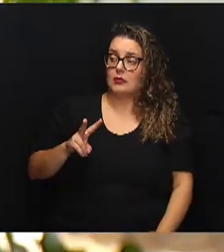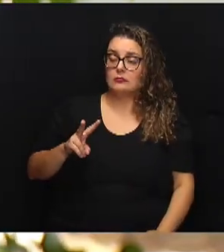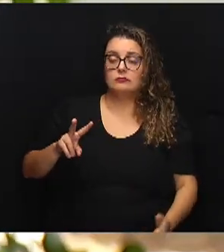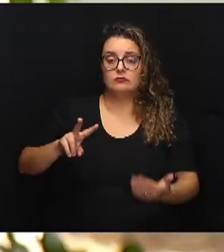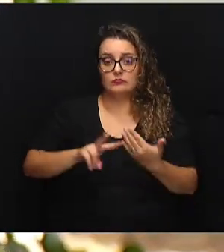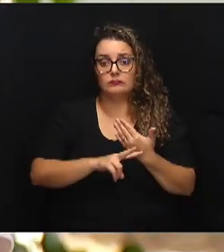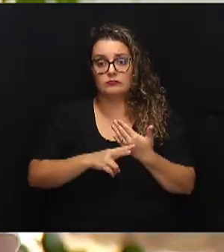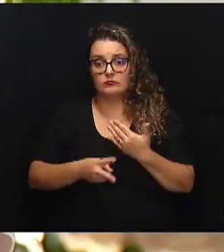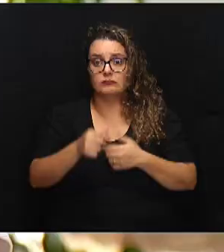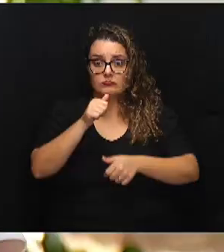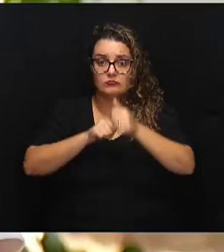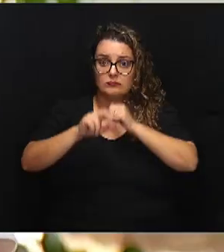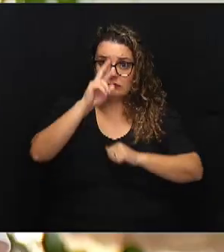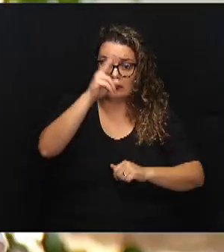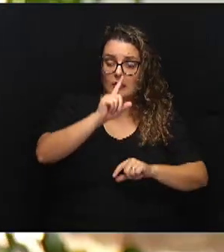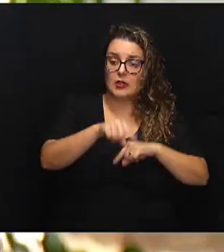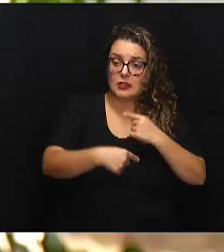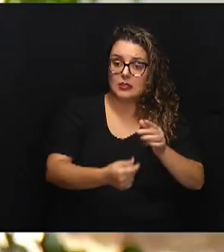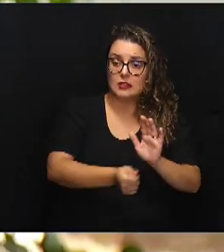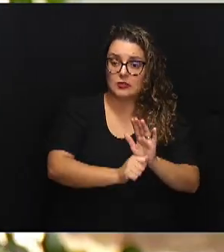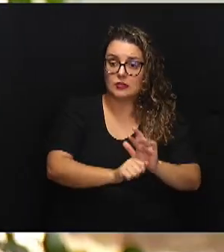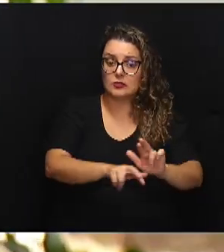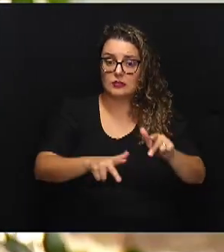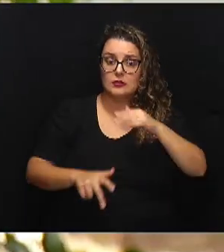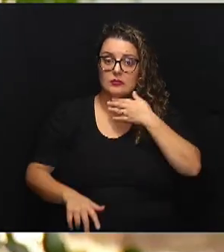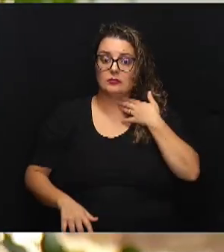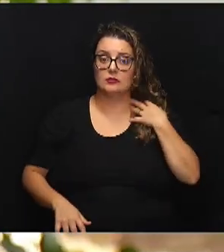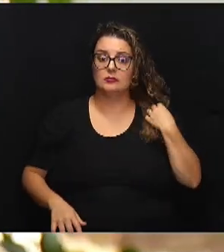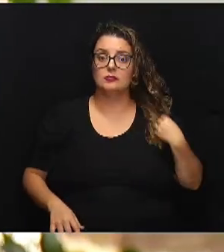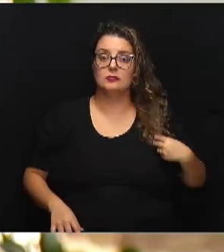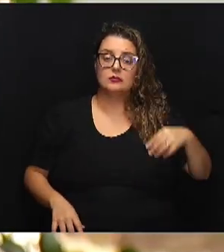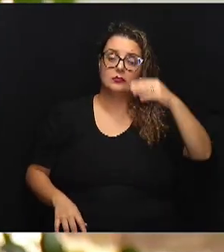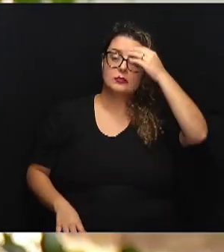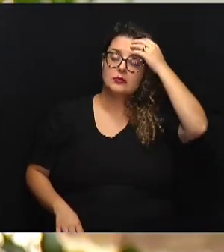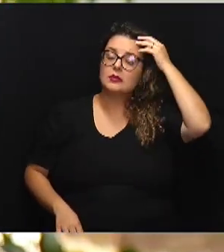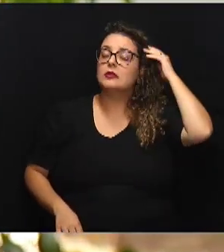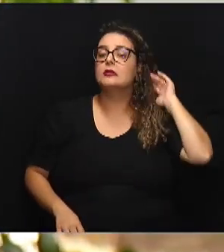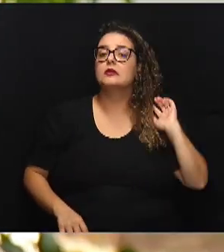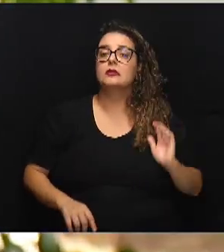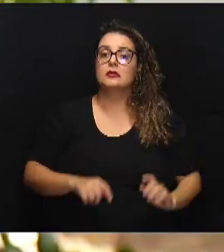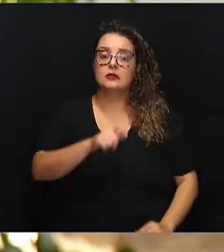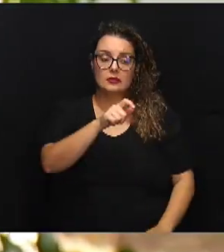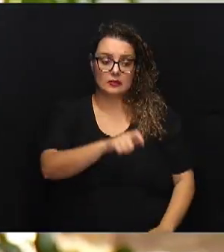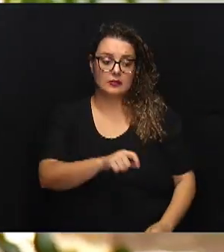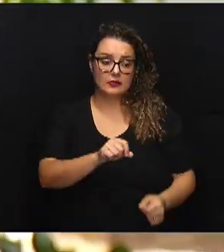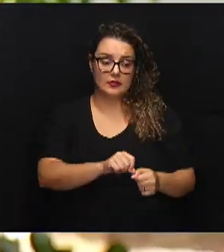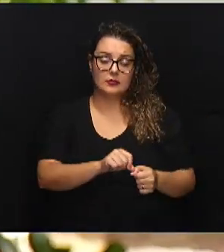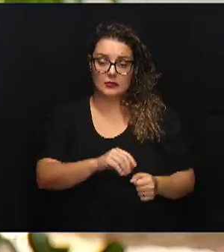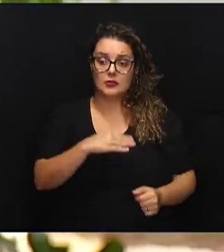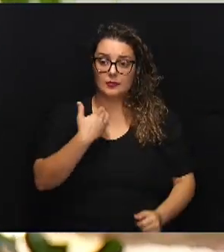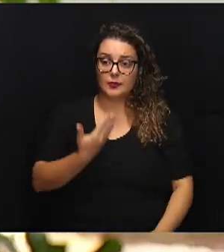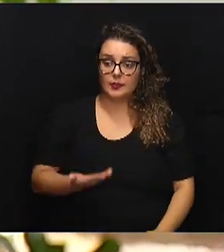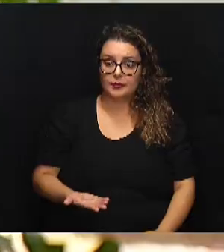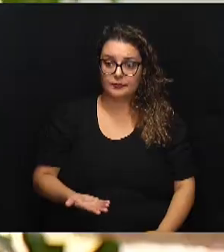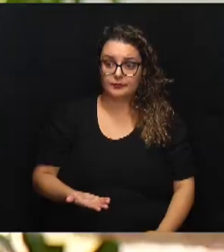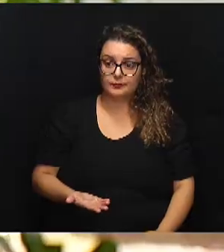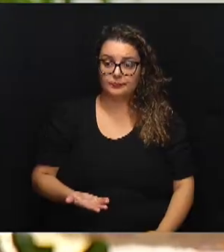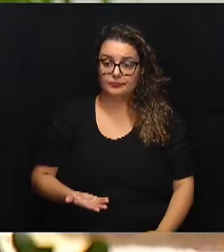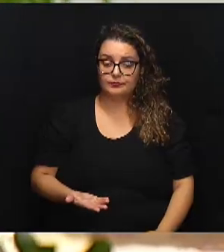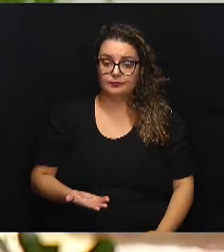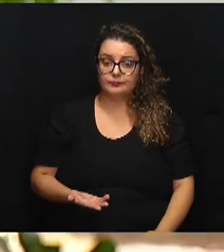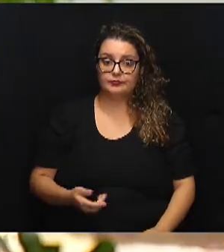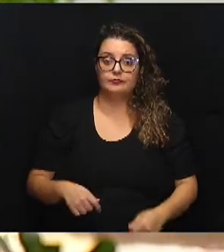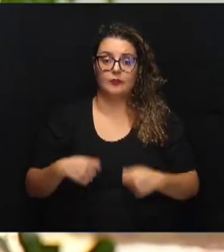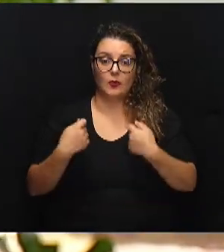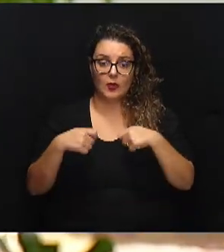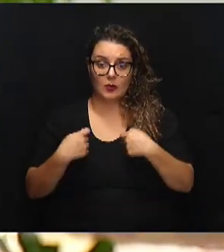consequências do álcool, das outras drogas, que tirou deles a vida, né? Então, a